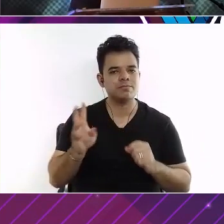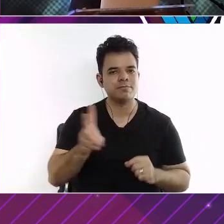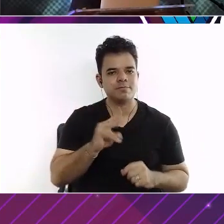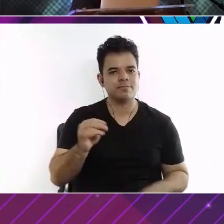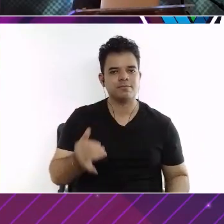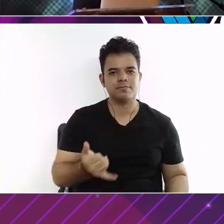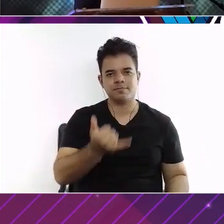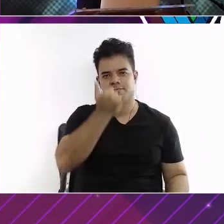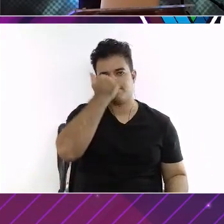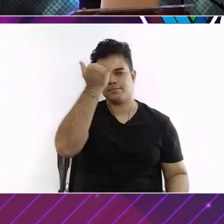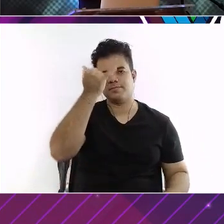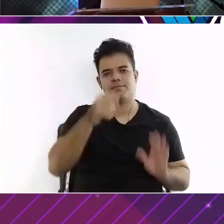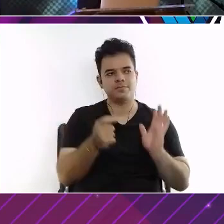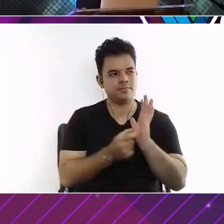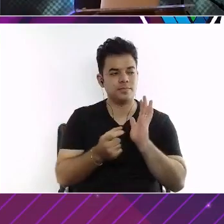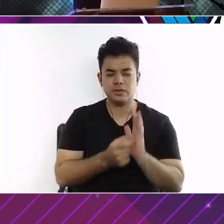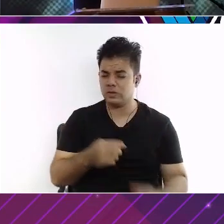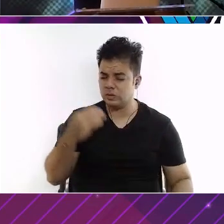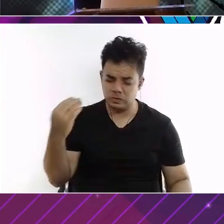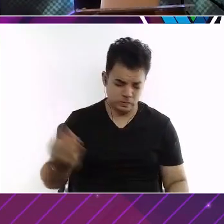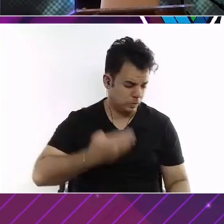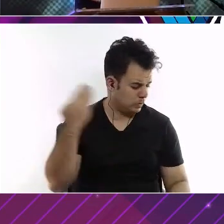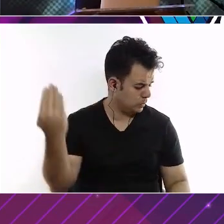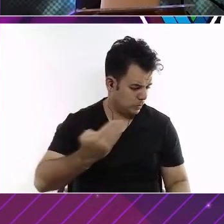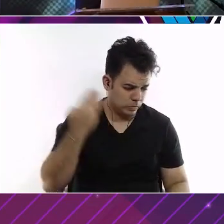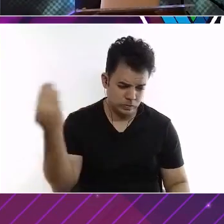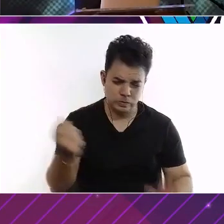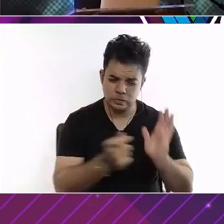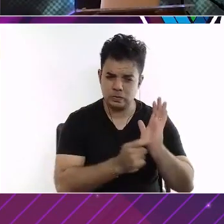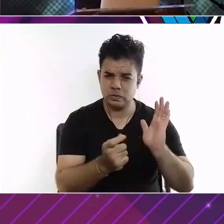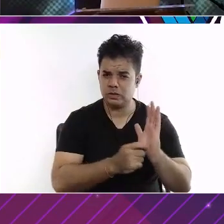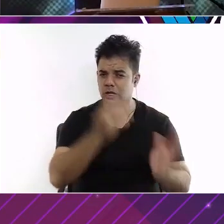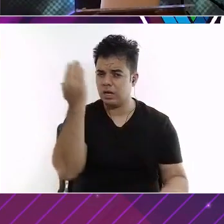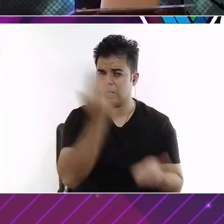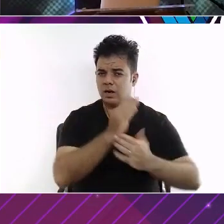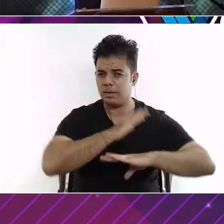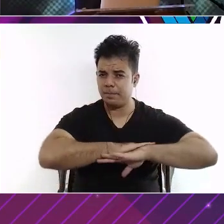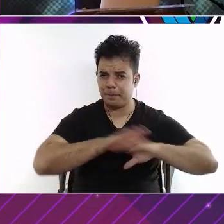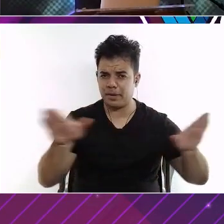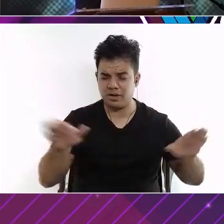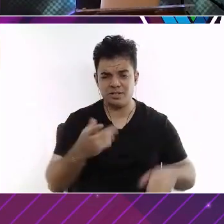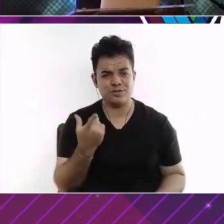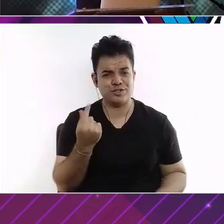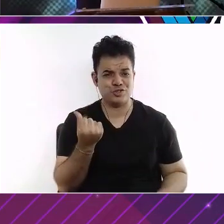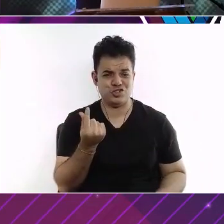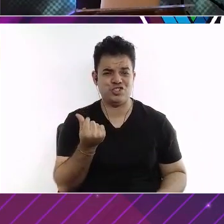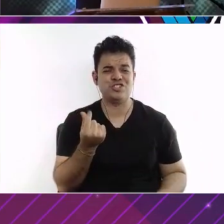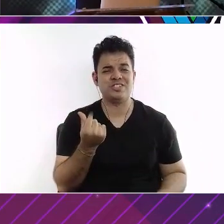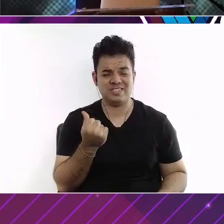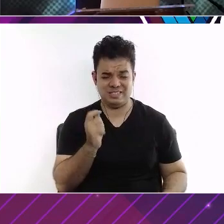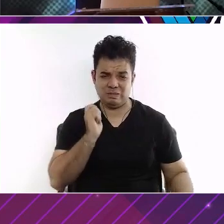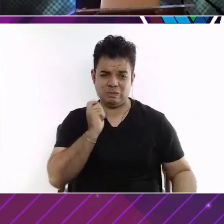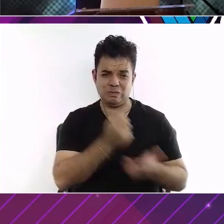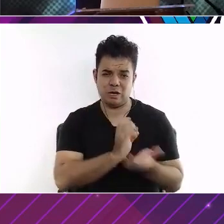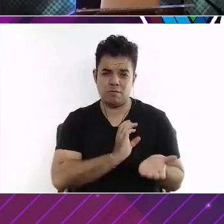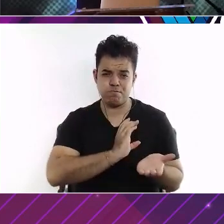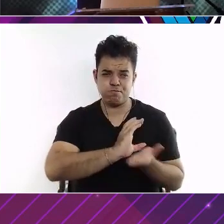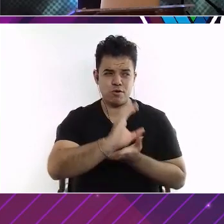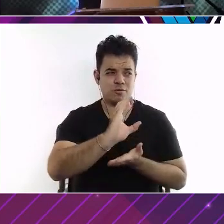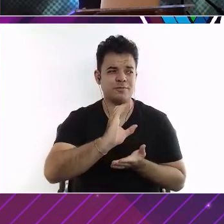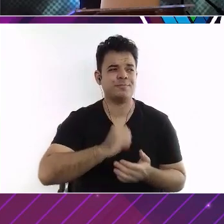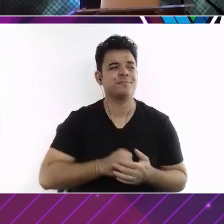software impossível da gente manter. Aí a gente vai reescrever de novo. Isso é custo. Custo. Uma das